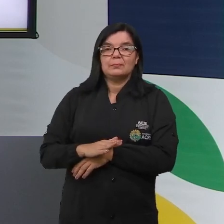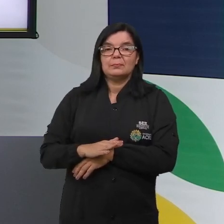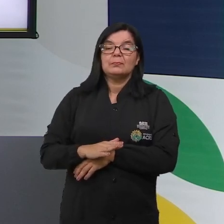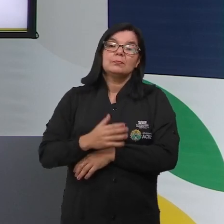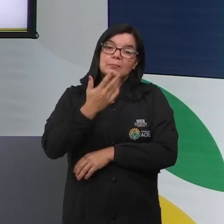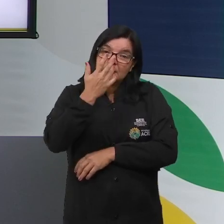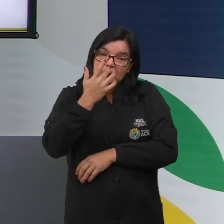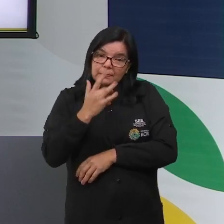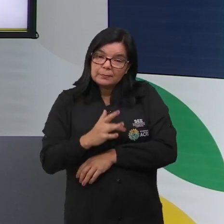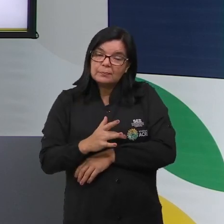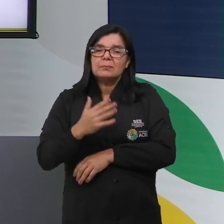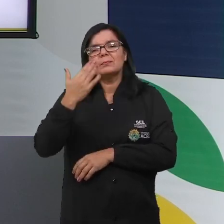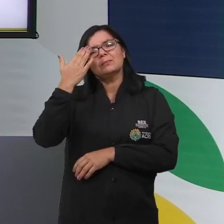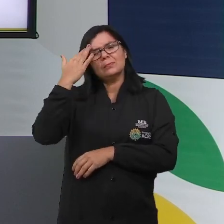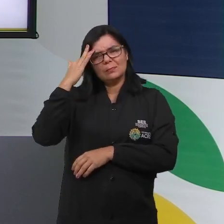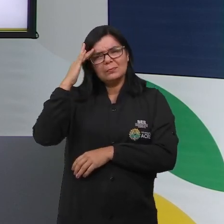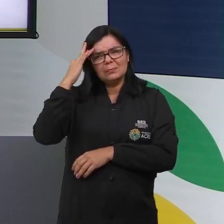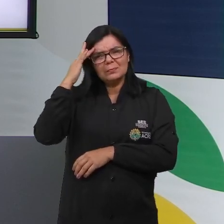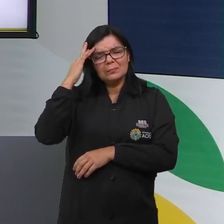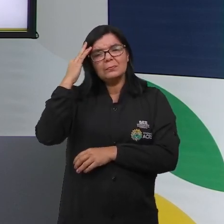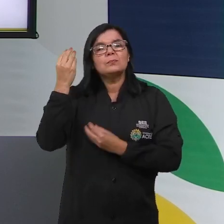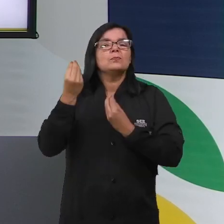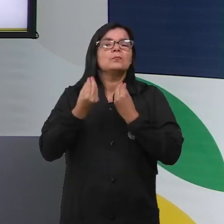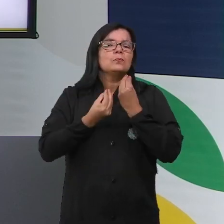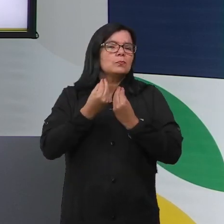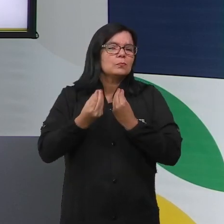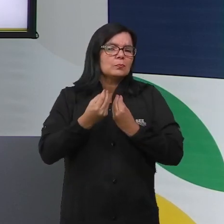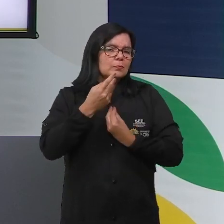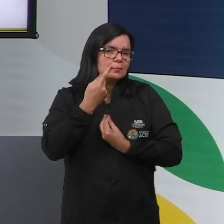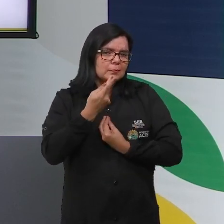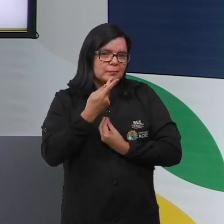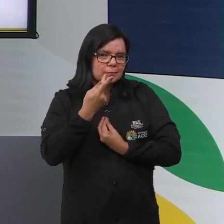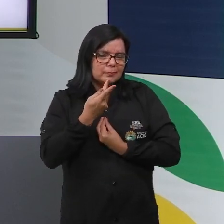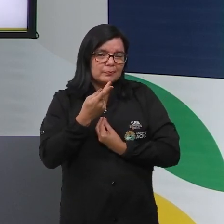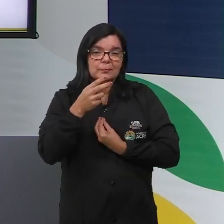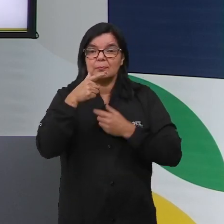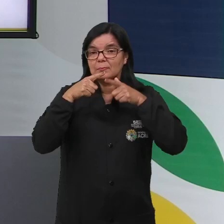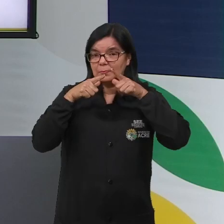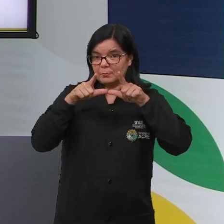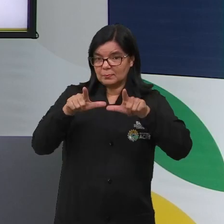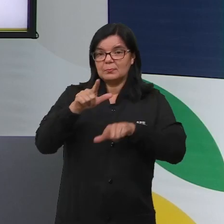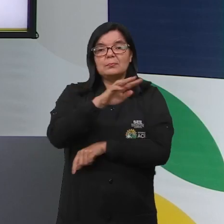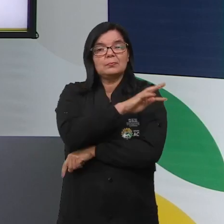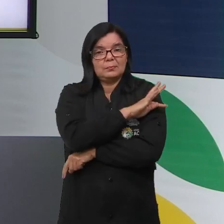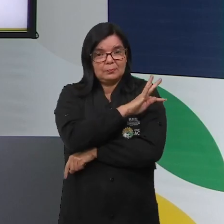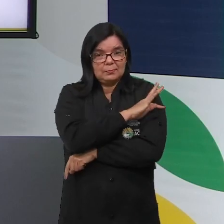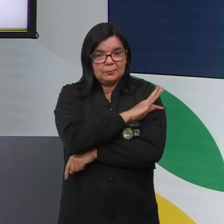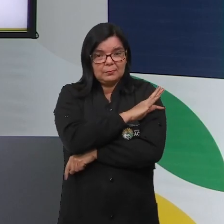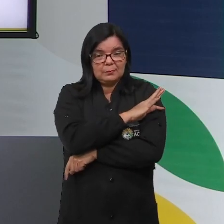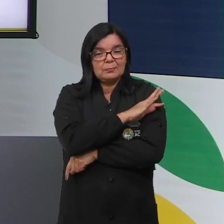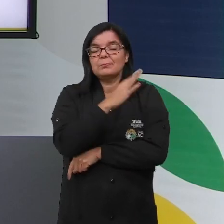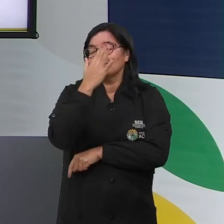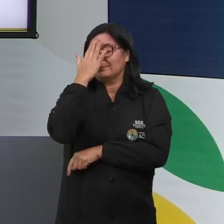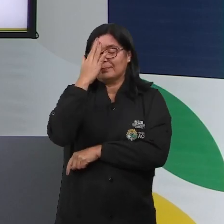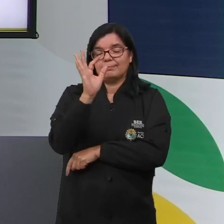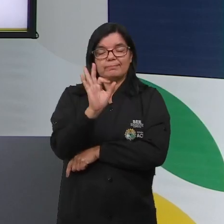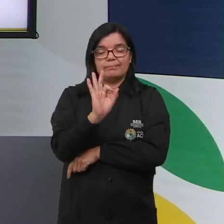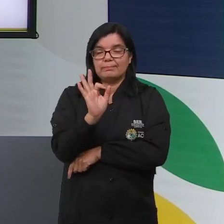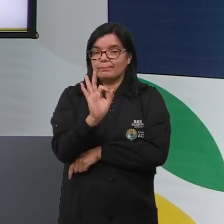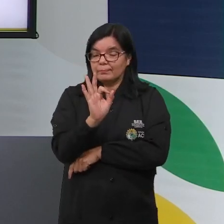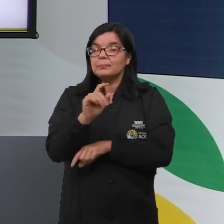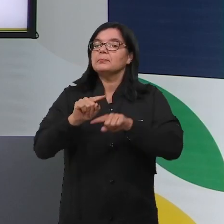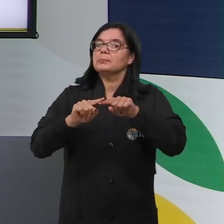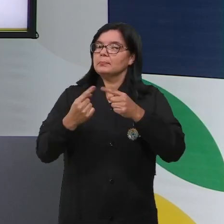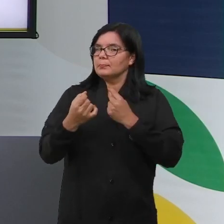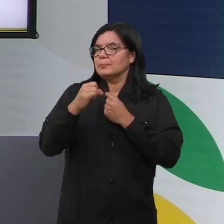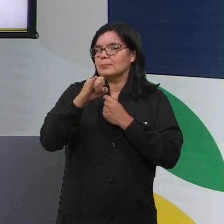As crianças compreenderão essa linguagem técnica que você vai utilizar ali? Elas não compreenderão.